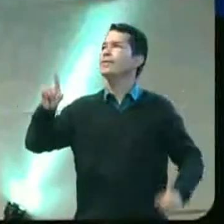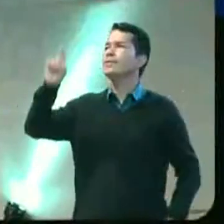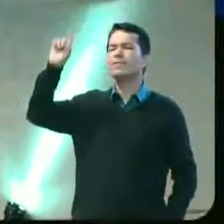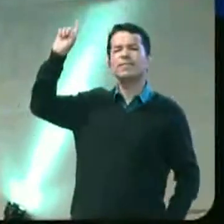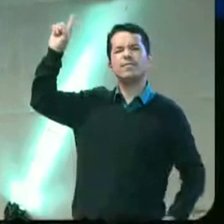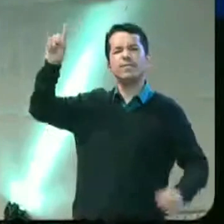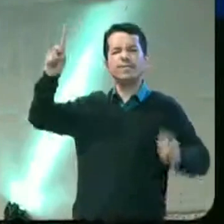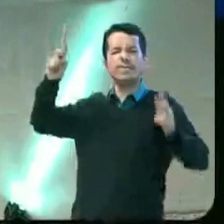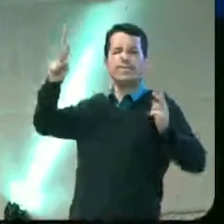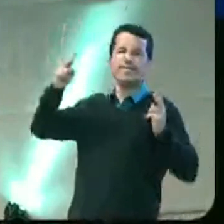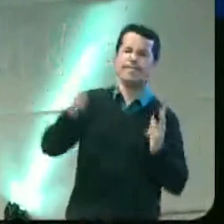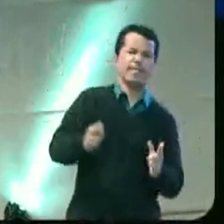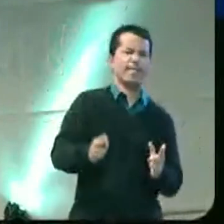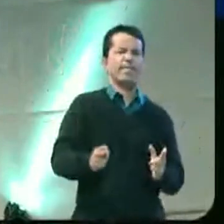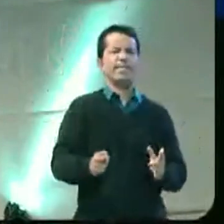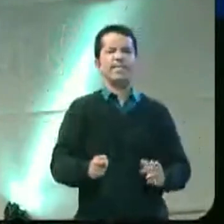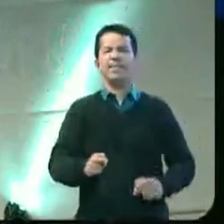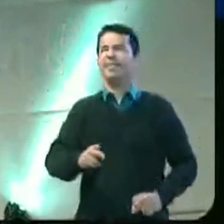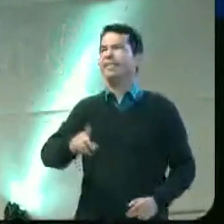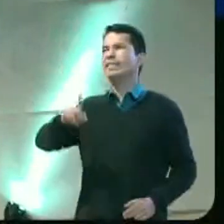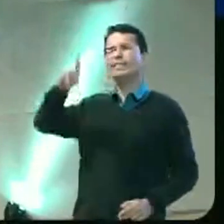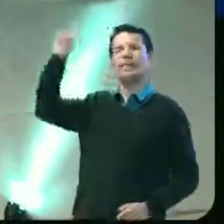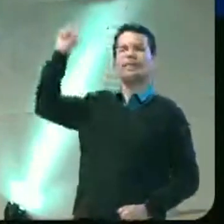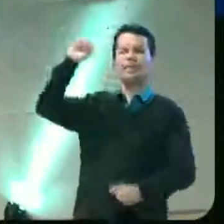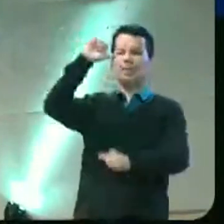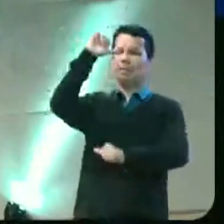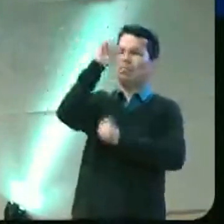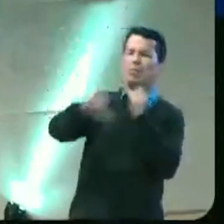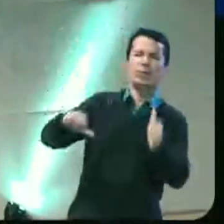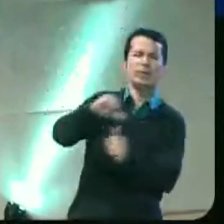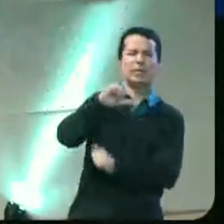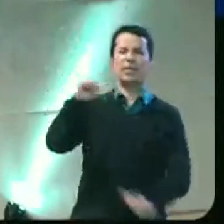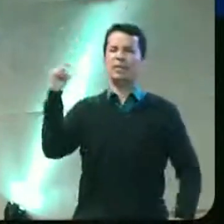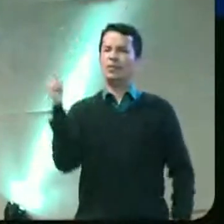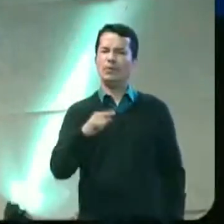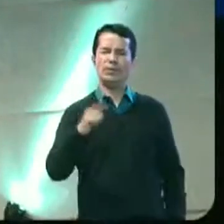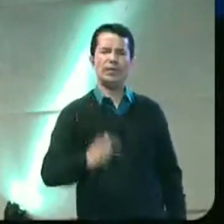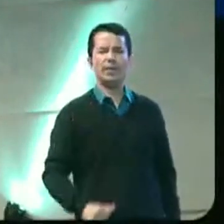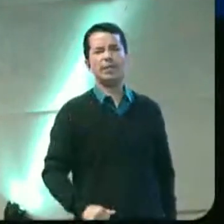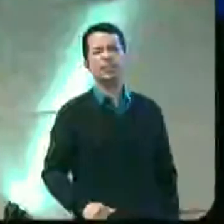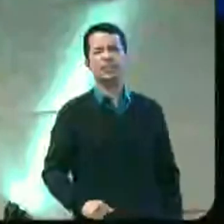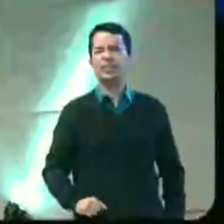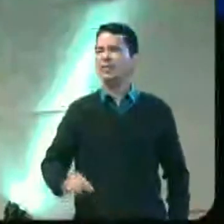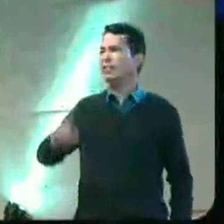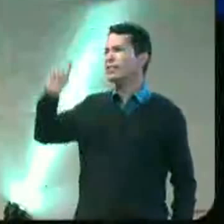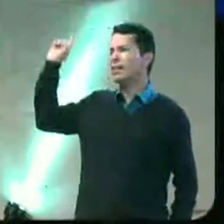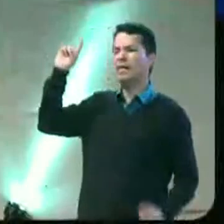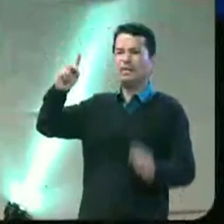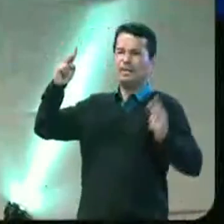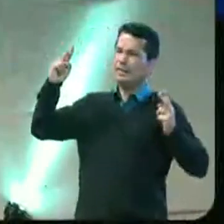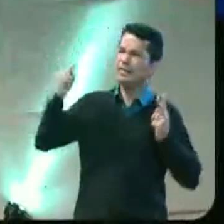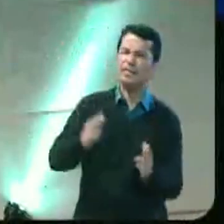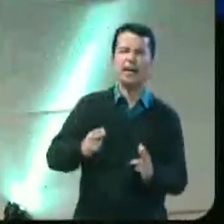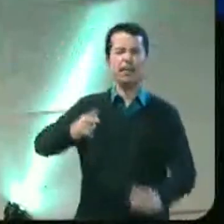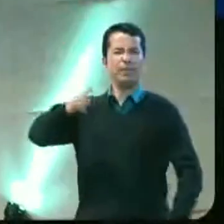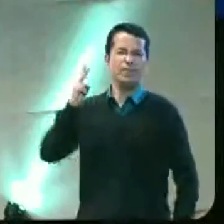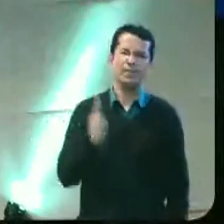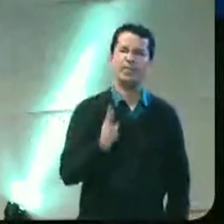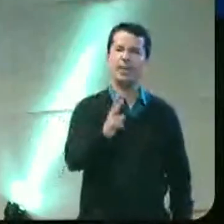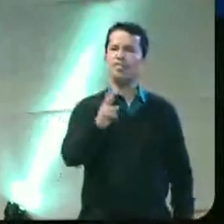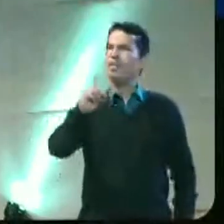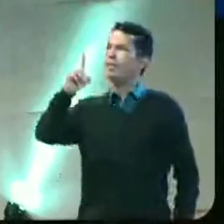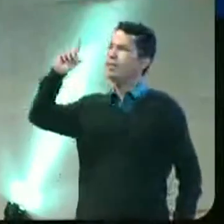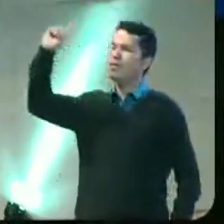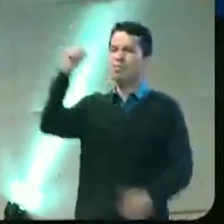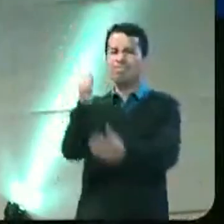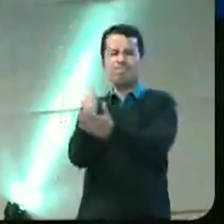mesmo. A Bíblia vai falar que nele não há mudança nem sombra de variação. Ele é o mesmo, Ele continua no